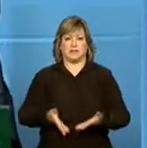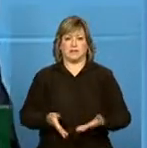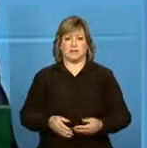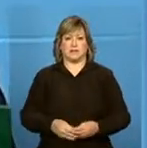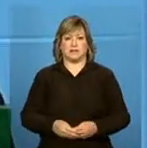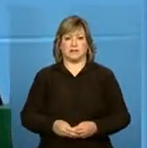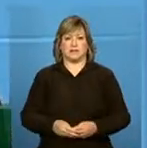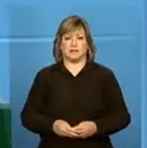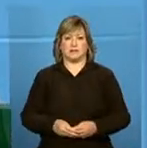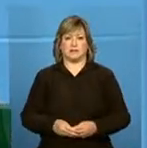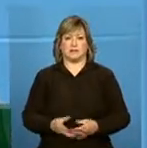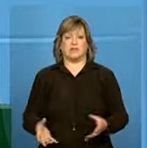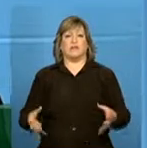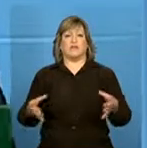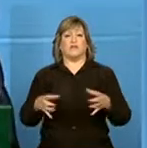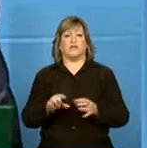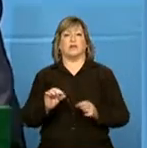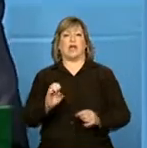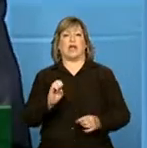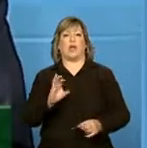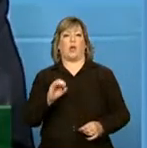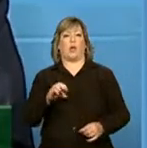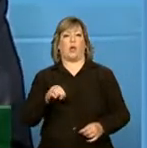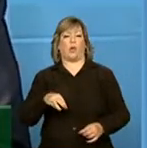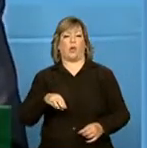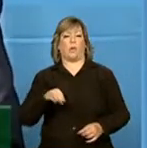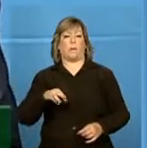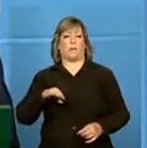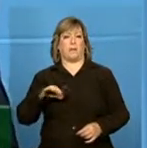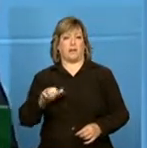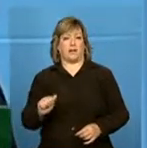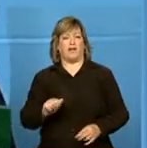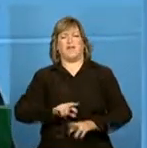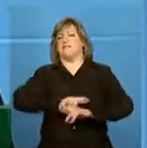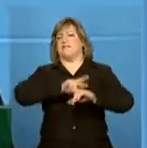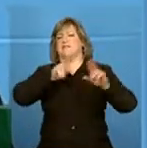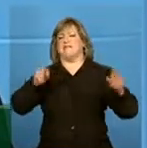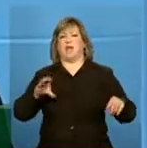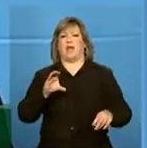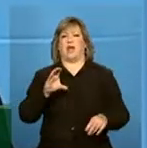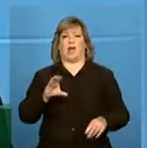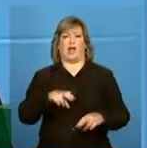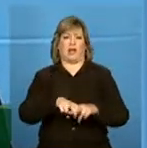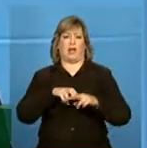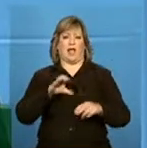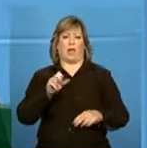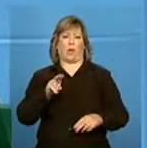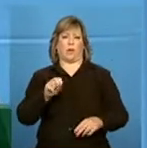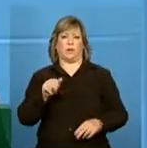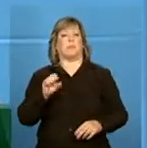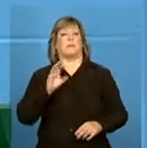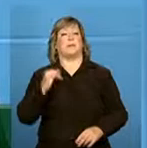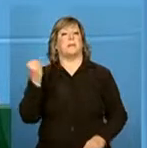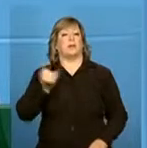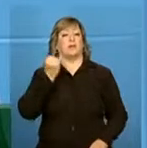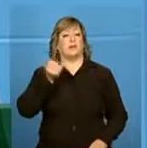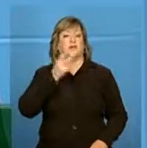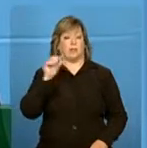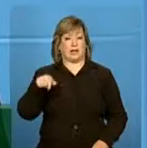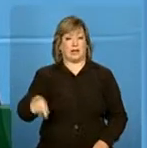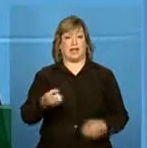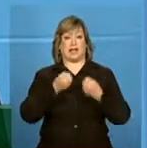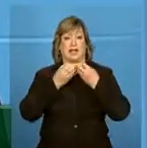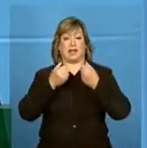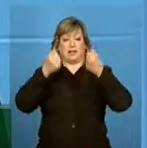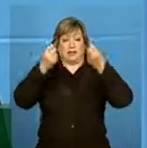a economia das suas áreas. São várias as causas, já que não é uma referência exaustiva aquela que eu disse, mas é importante considerar que a